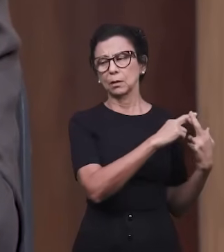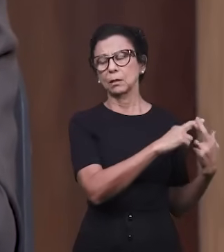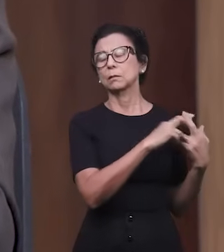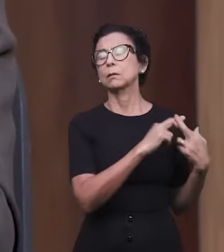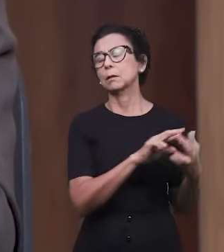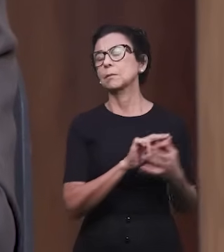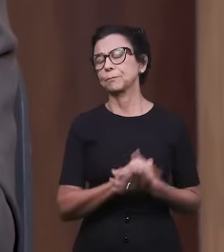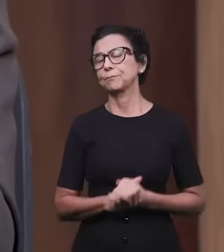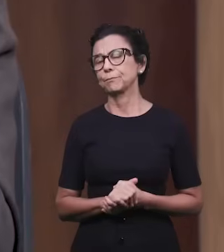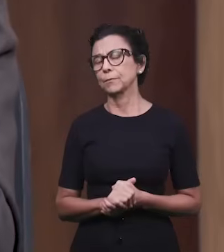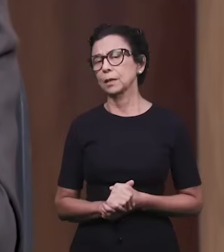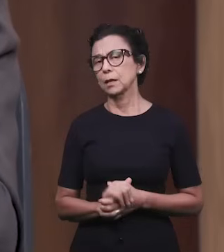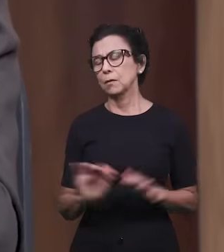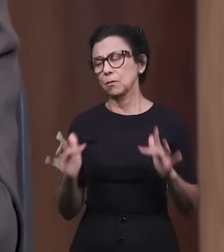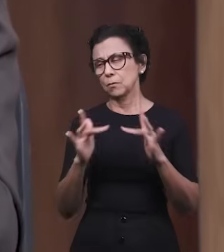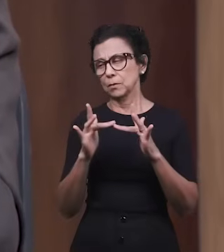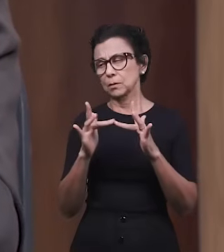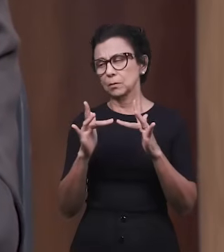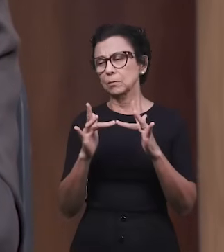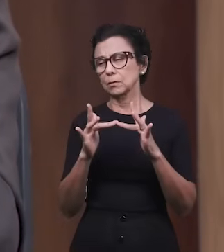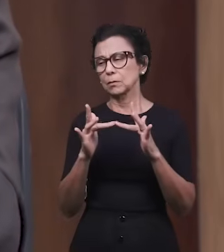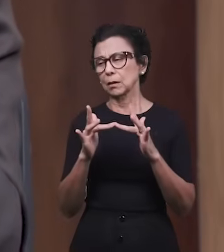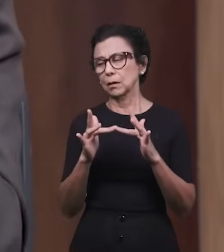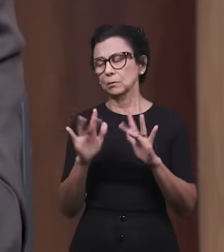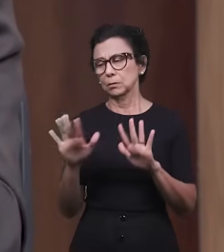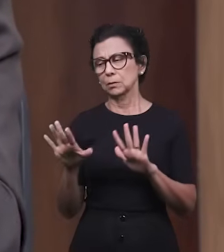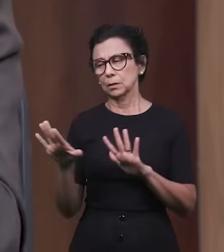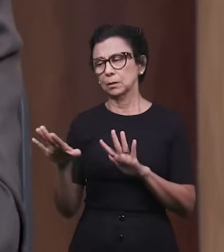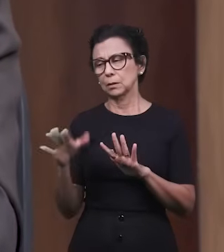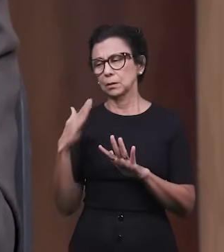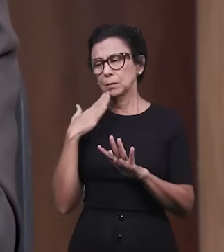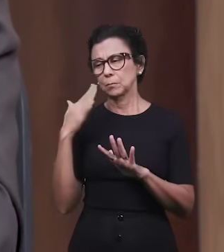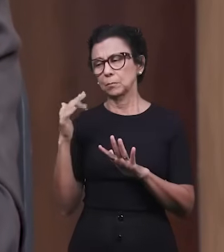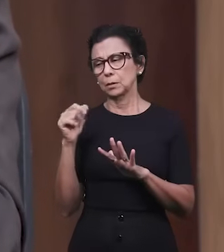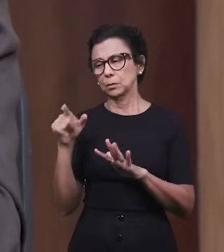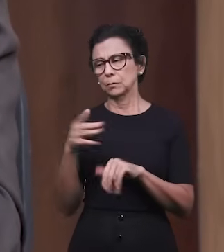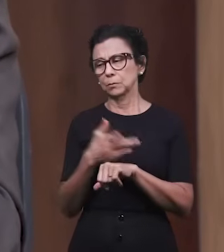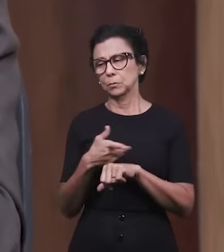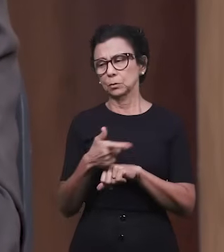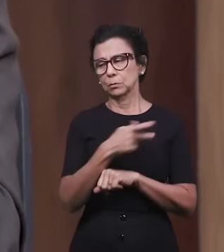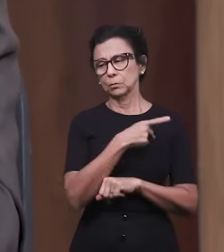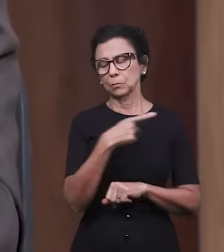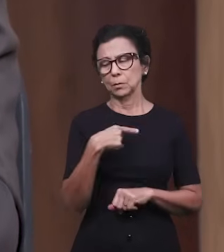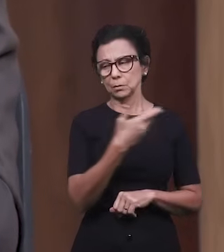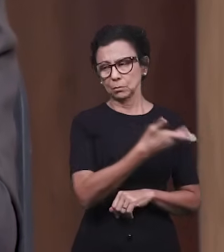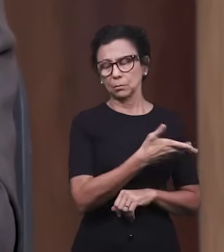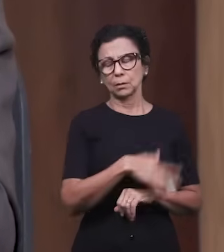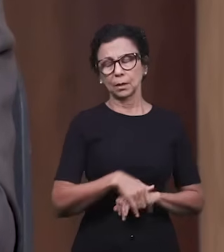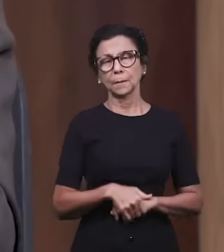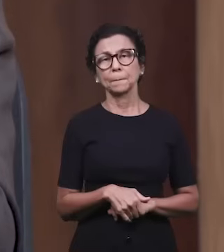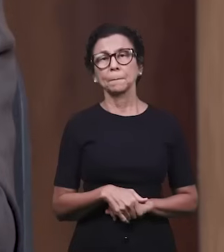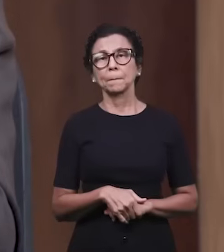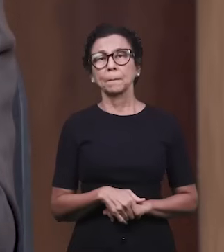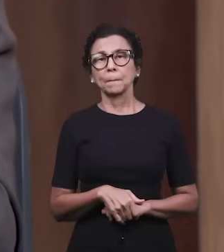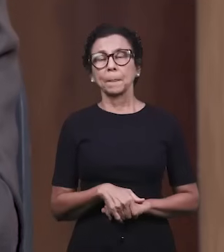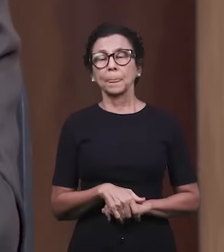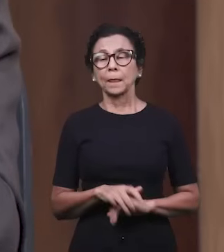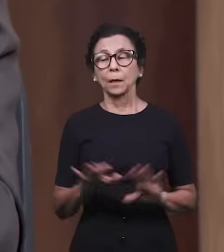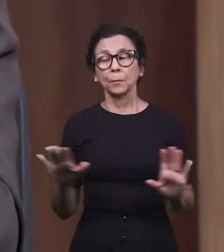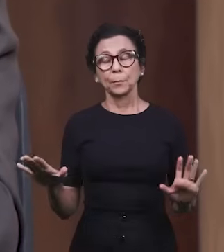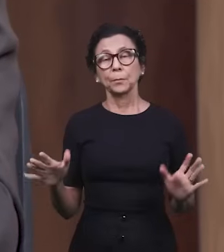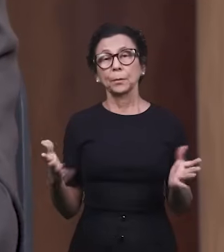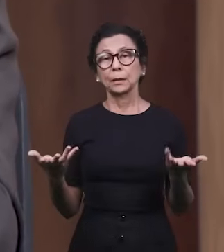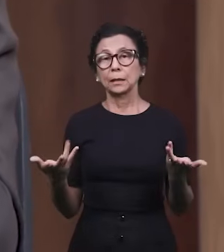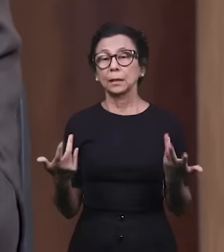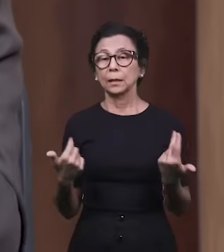pessoa com o pastor, para que o pastor, então, possa resolver a nível de ministério, porque aí já foge um pouco a